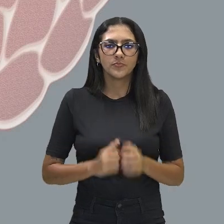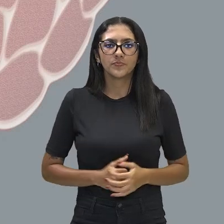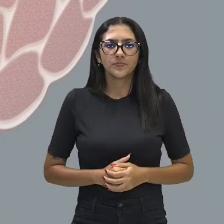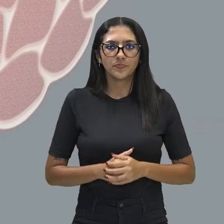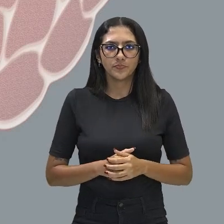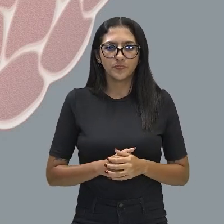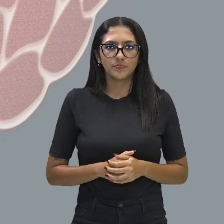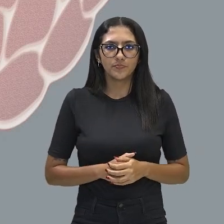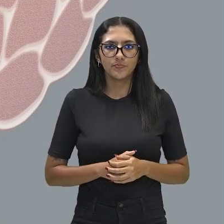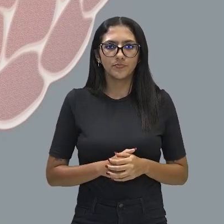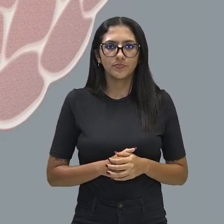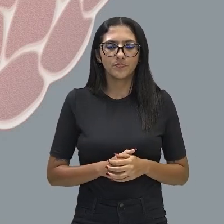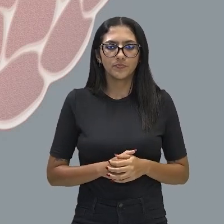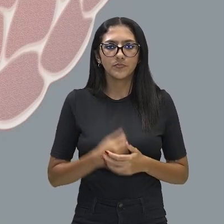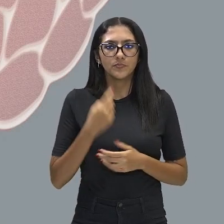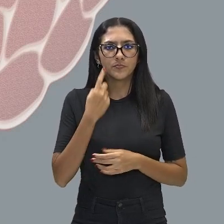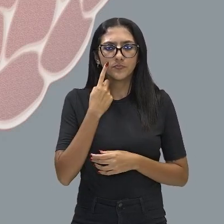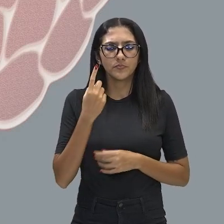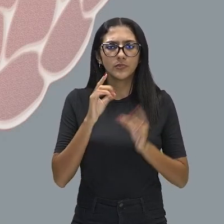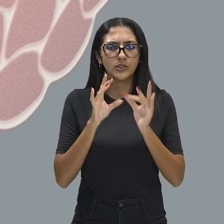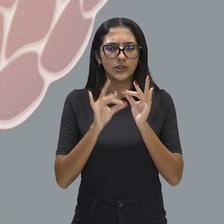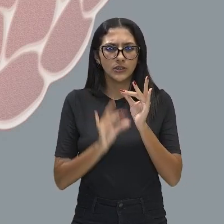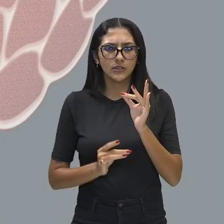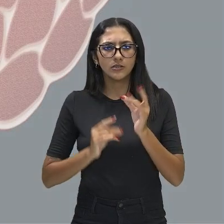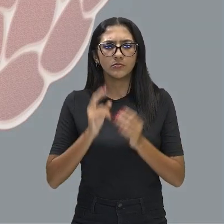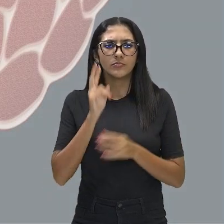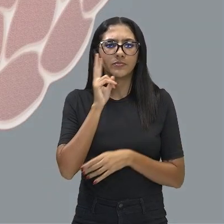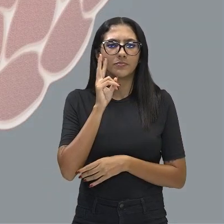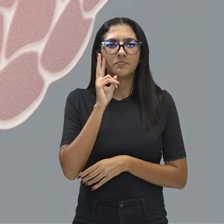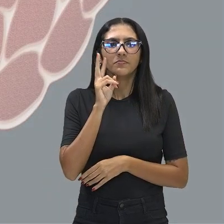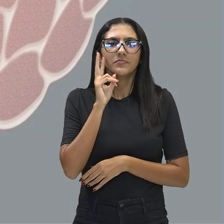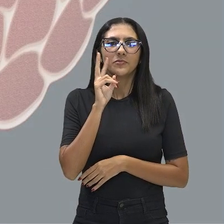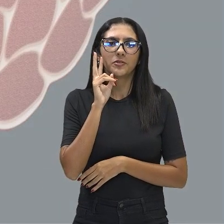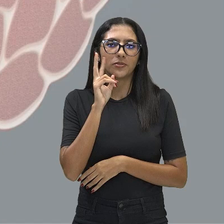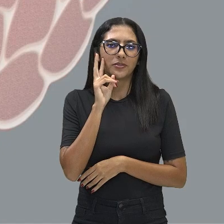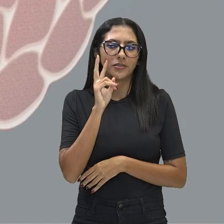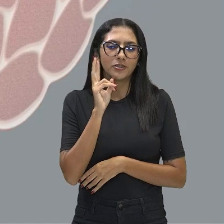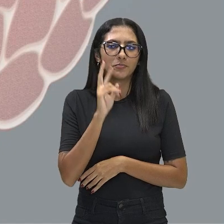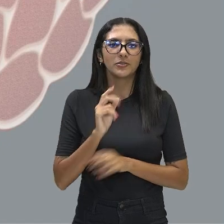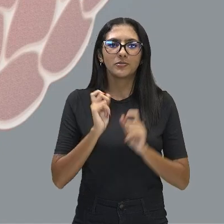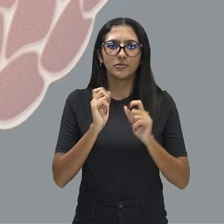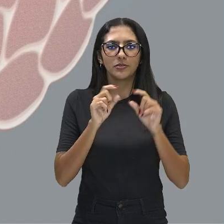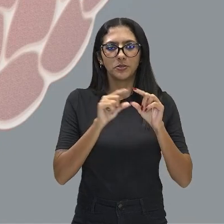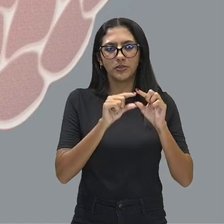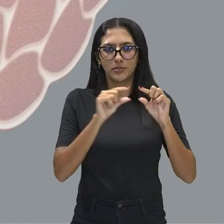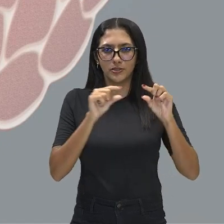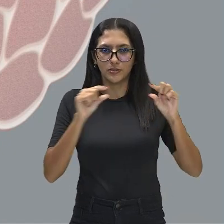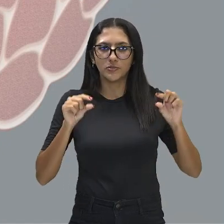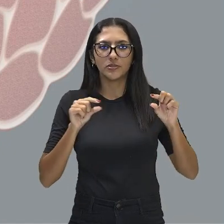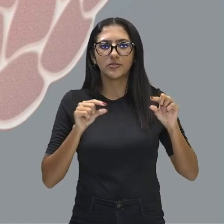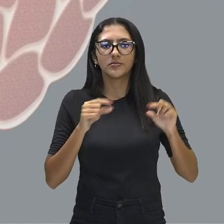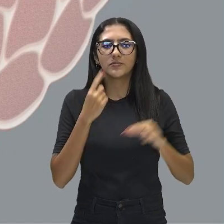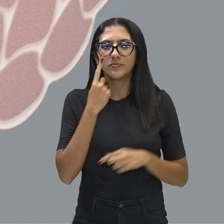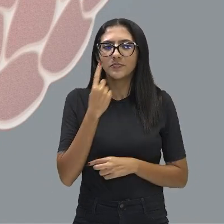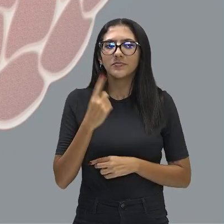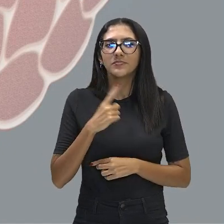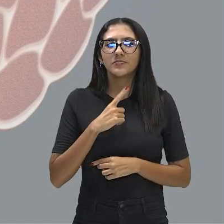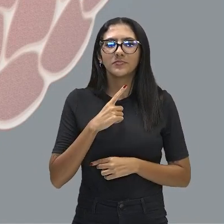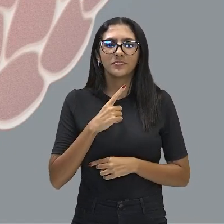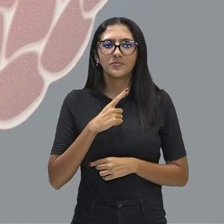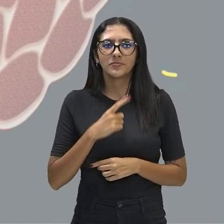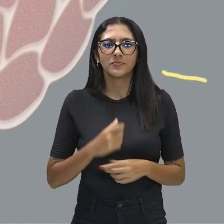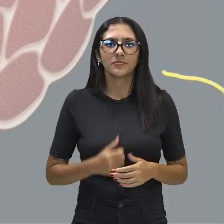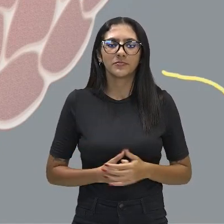o tendão. Lembra que eu falei? O tendão vai ser sempre o quê? De um lado